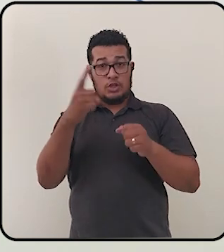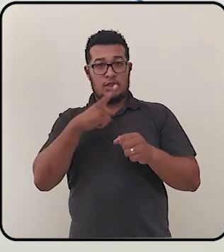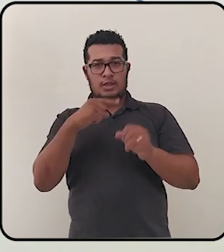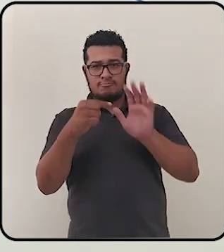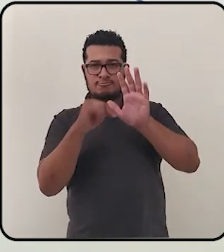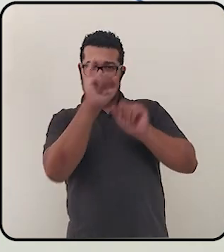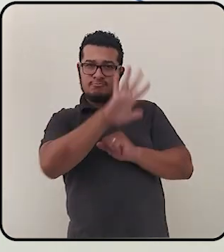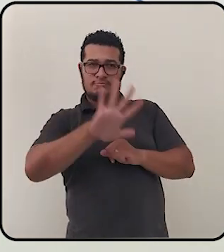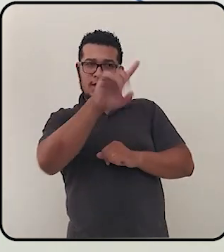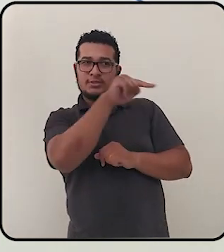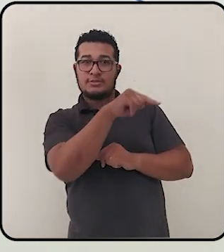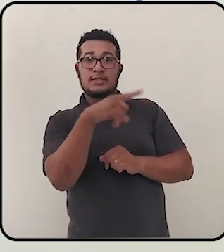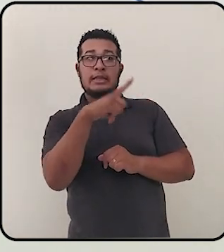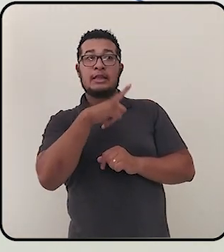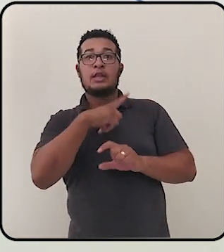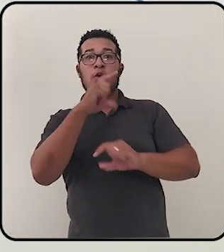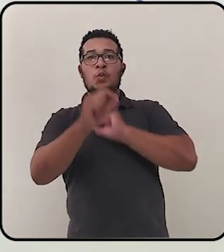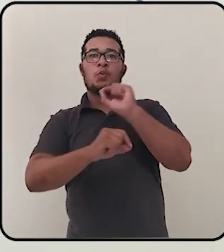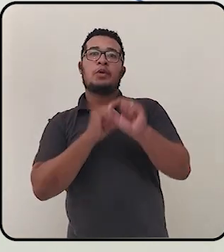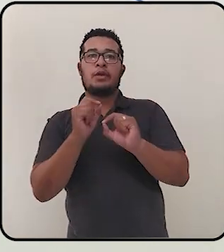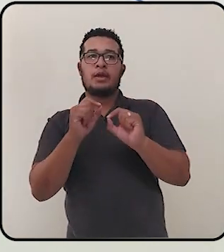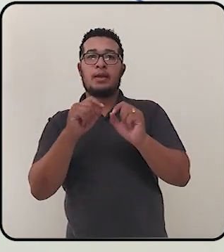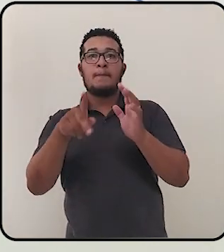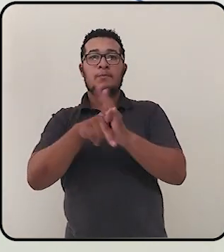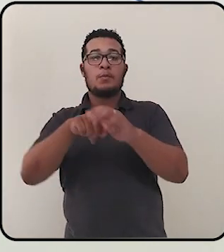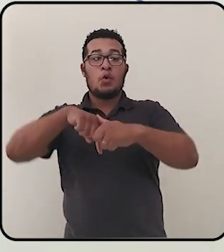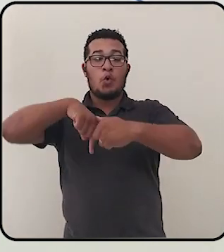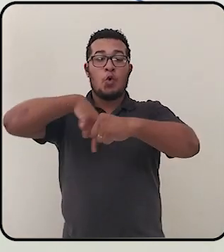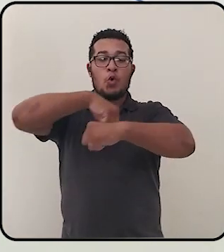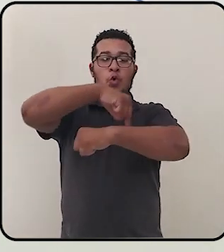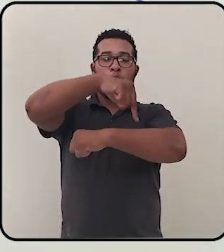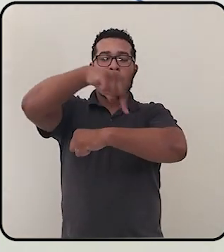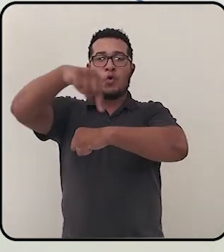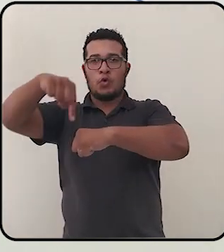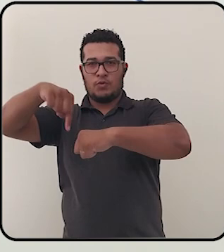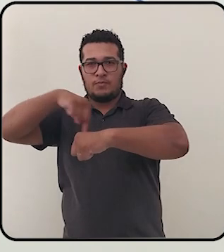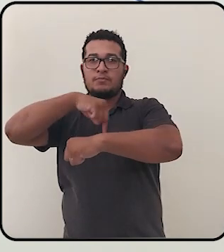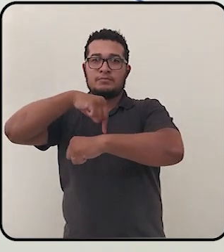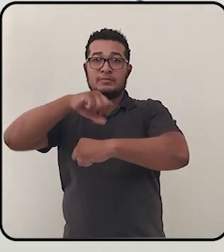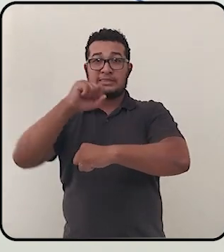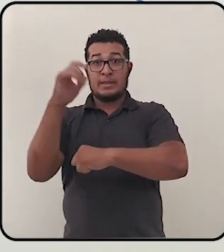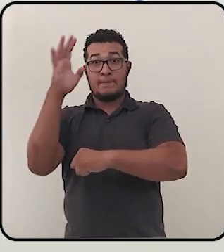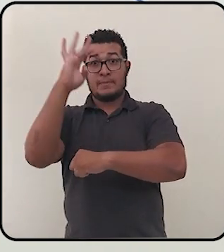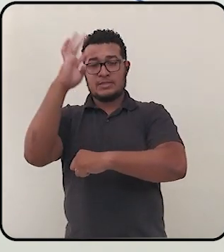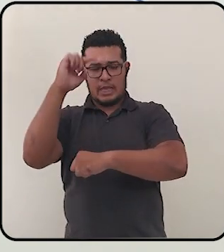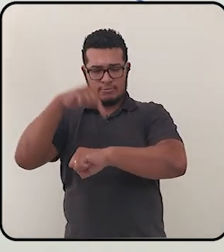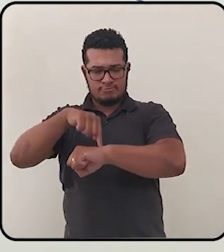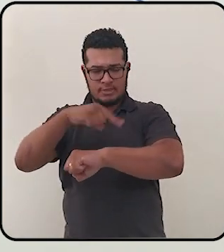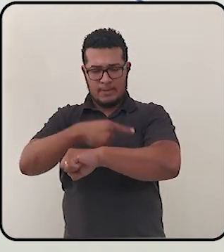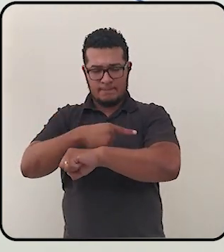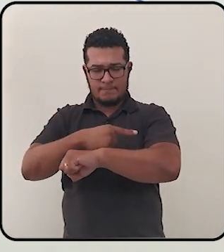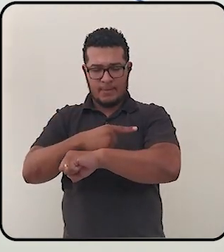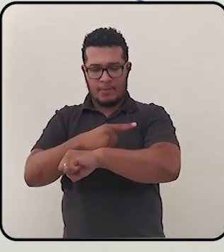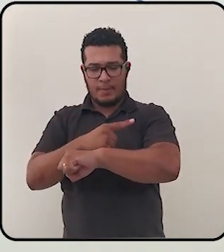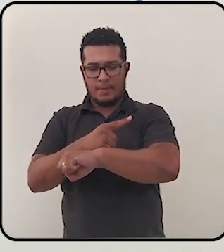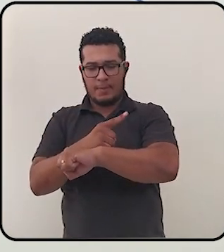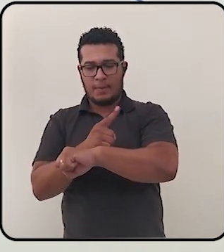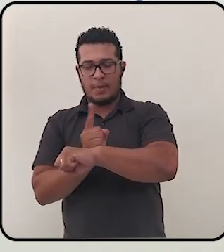por acaso, ele obedece ao sentido horário. Se nós pensarmos num relógio